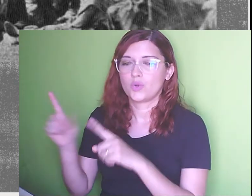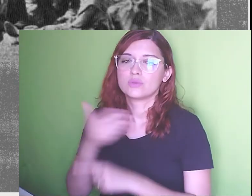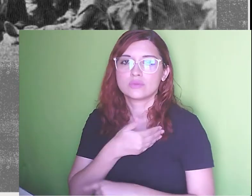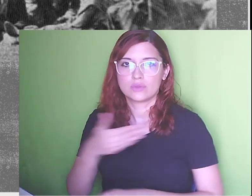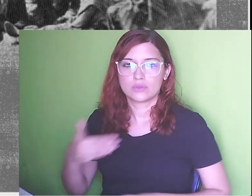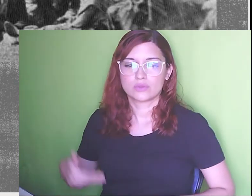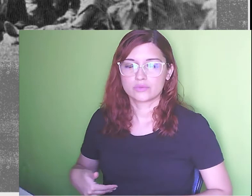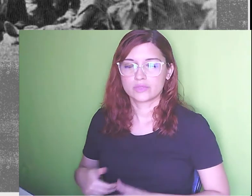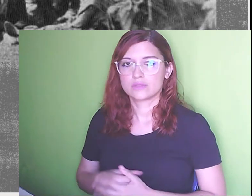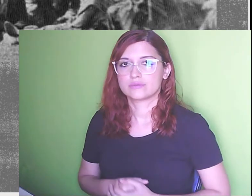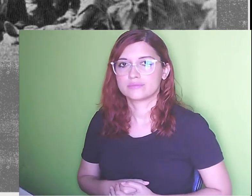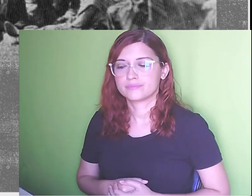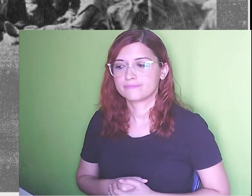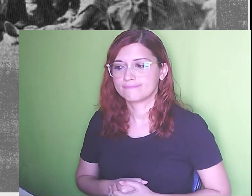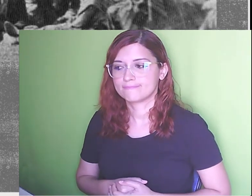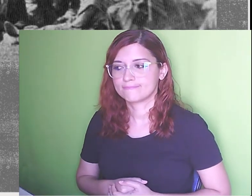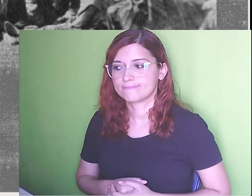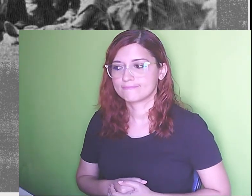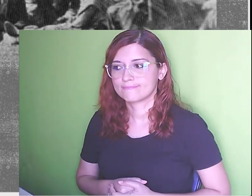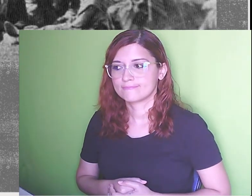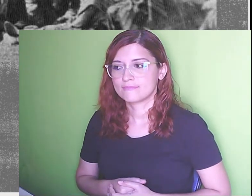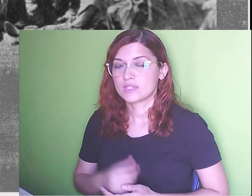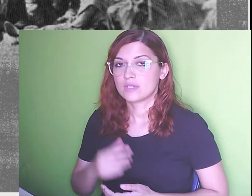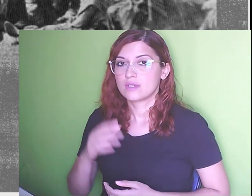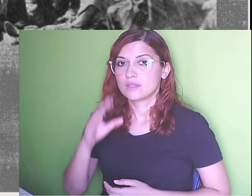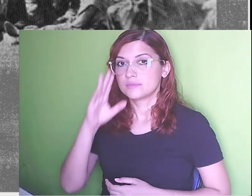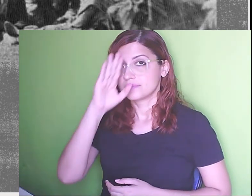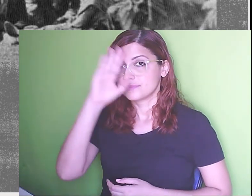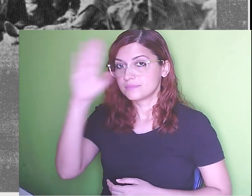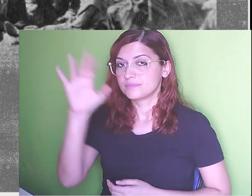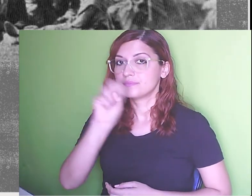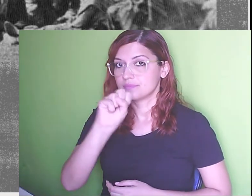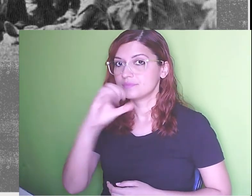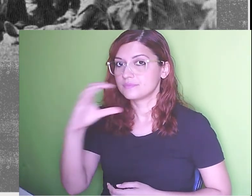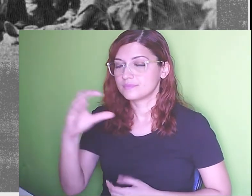Então, o grupo que se revoltou contra o governo